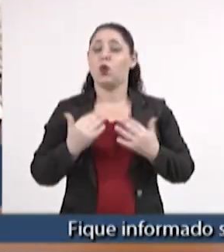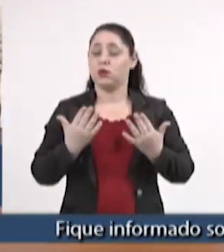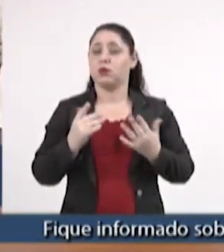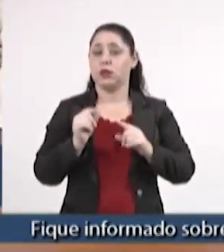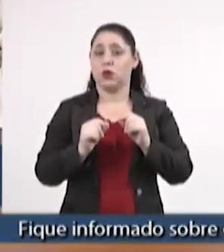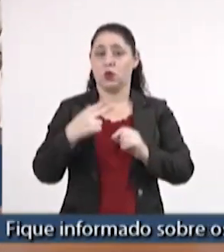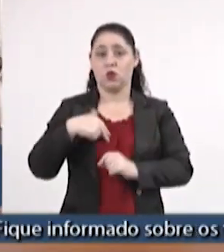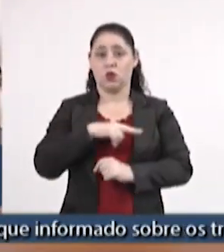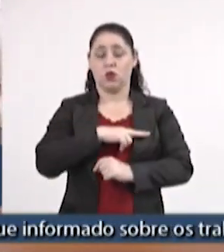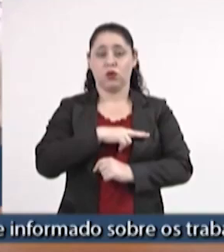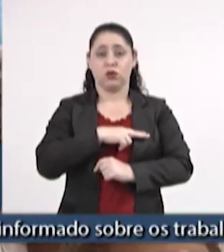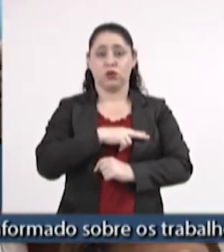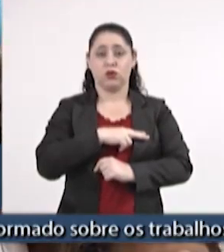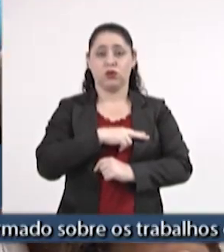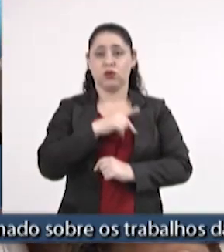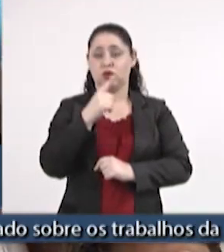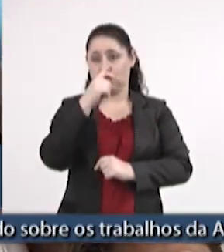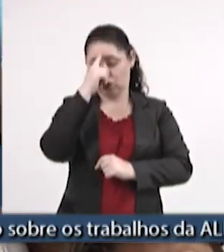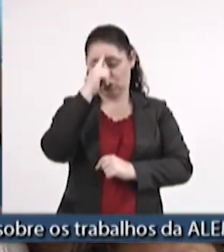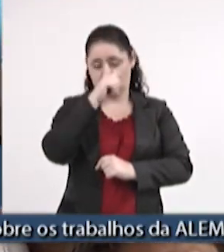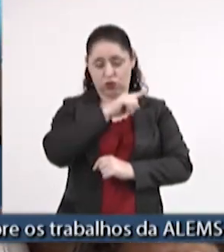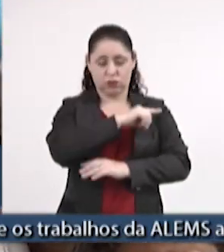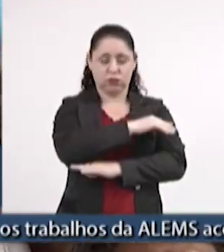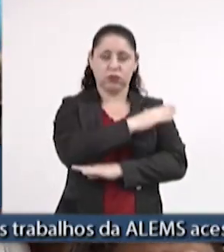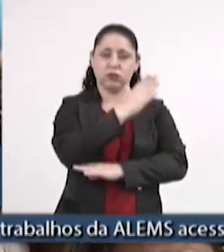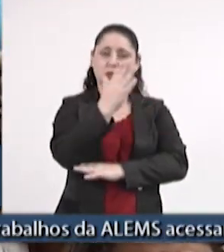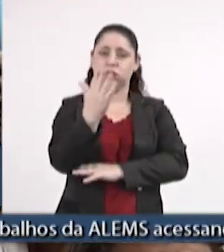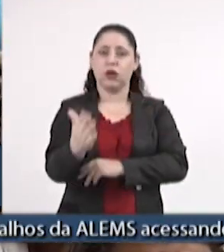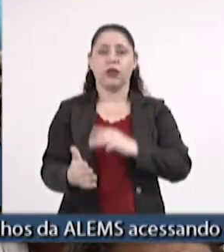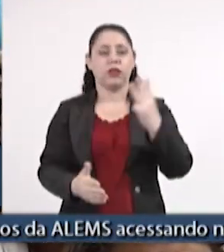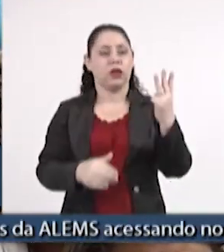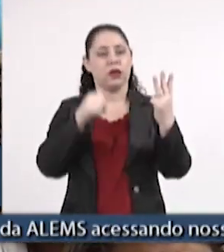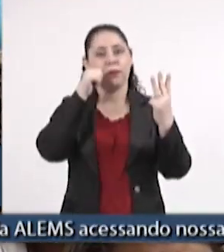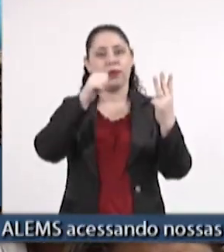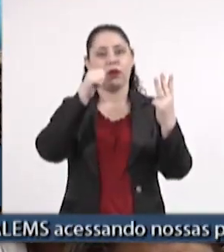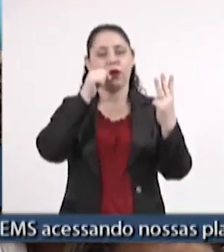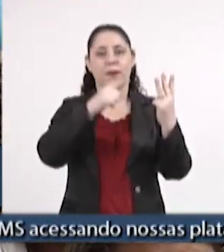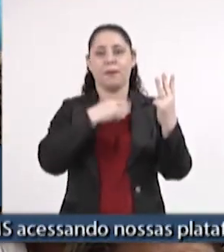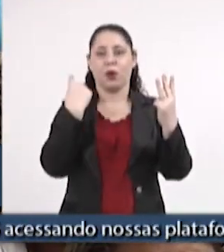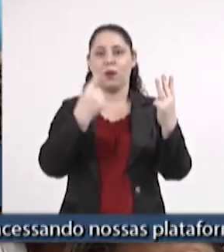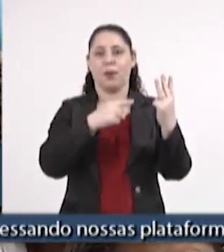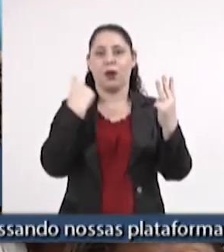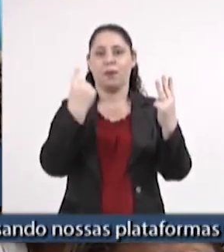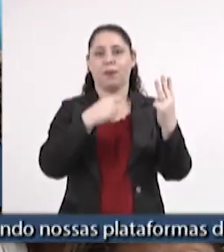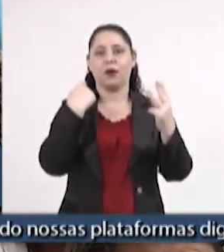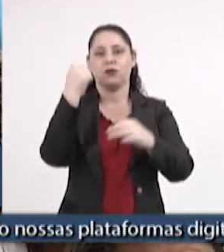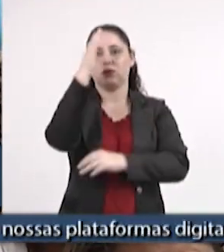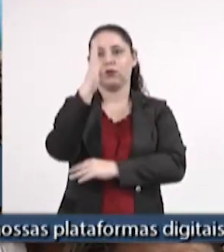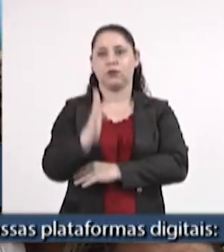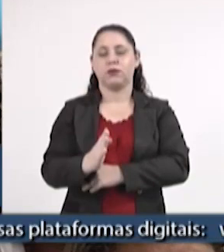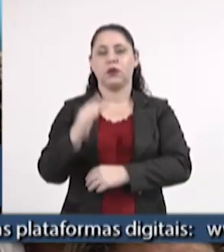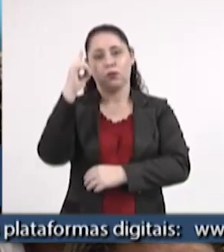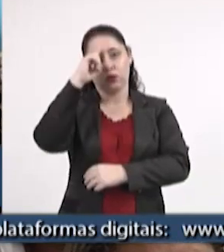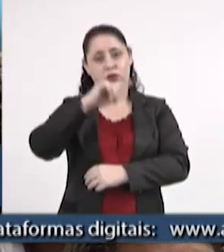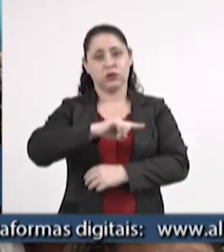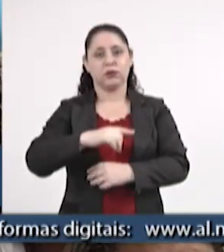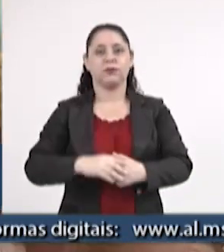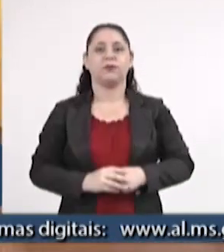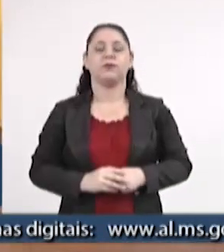Enquanto nós passamos um dia, são 3 mulheres assassinadas no Brasil por